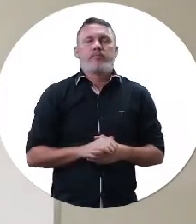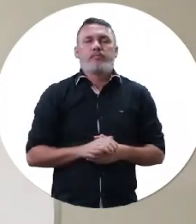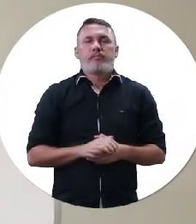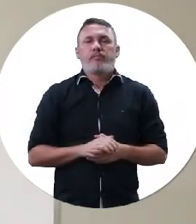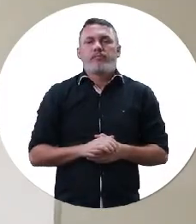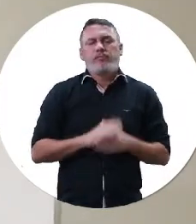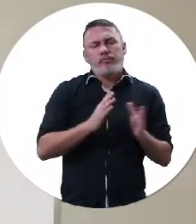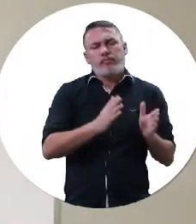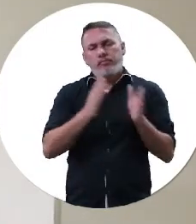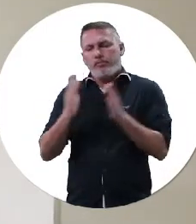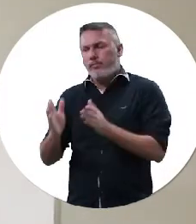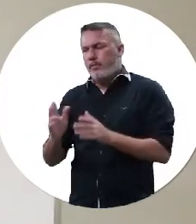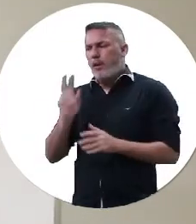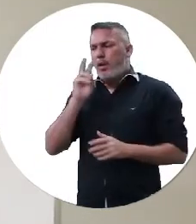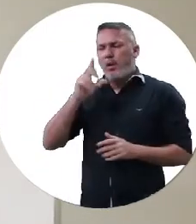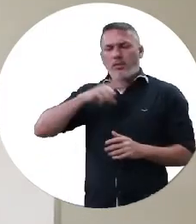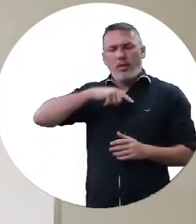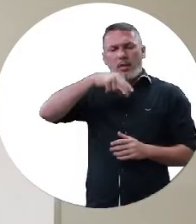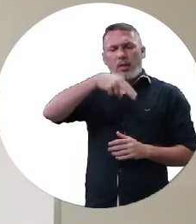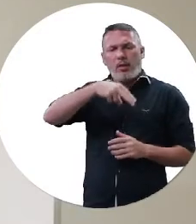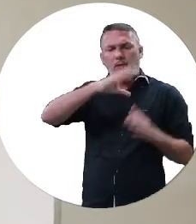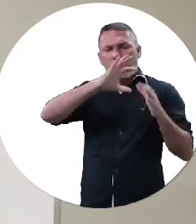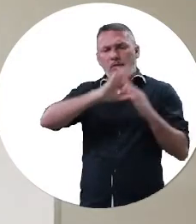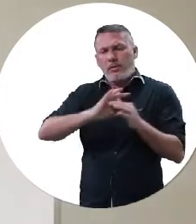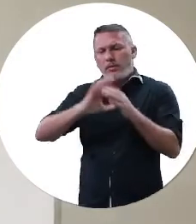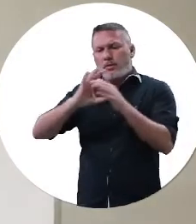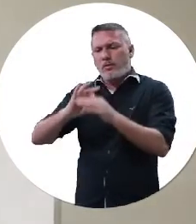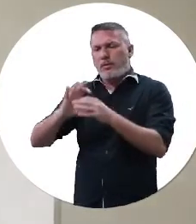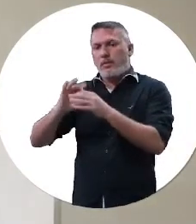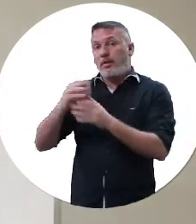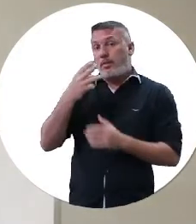amina terciária.